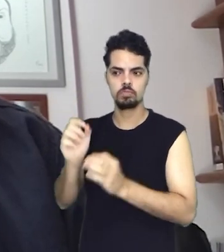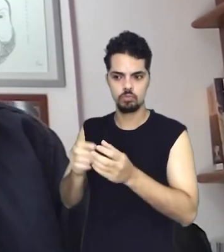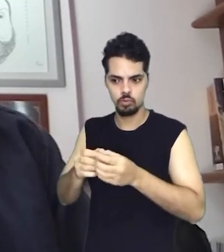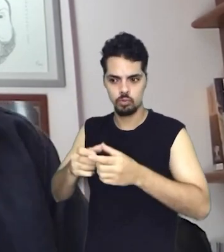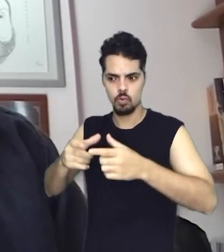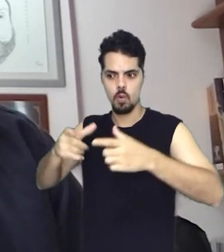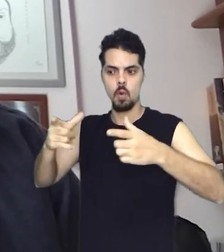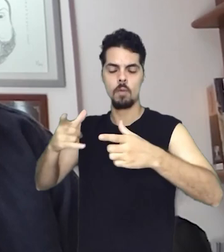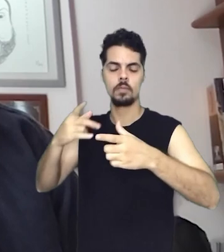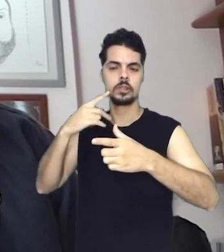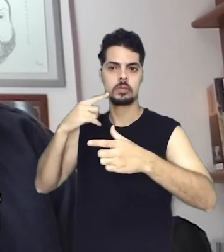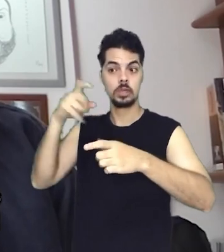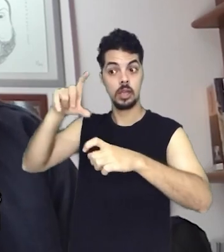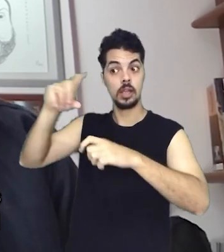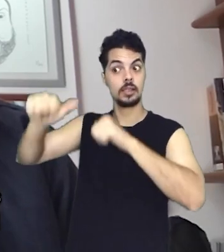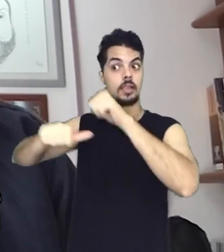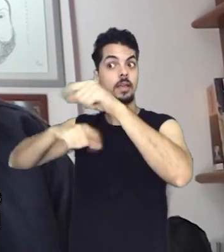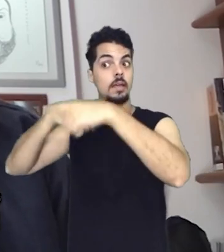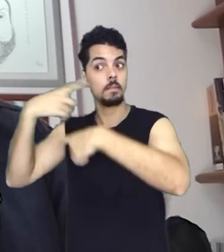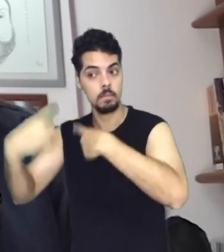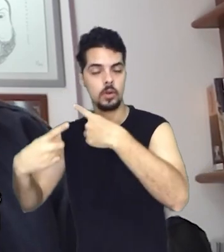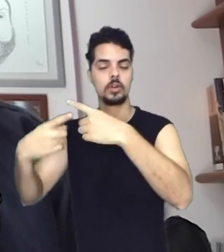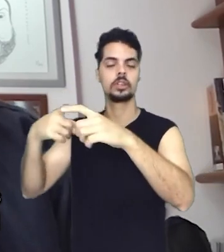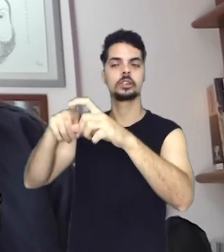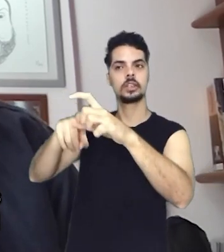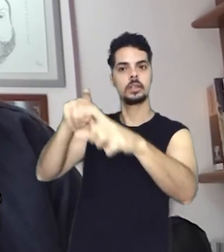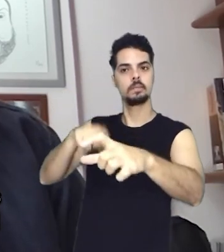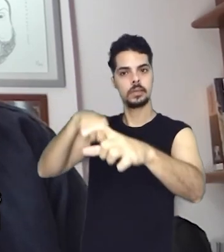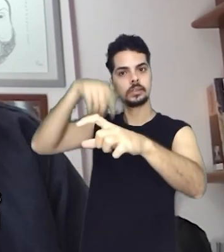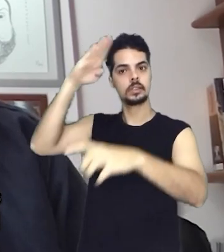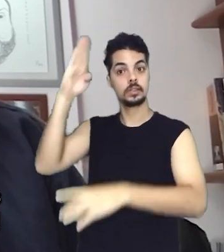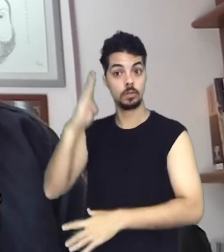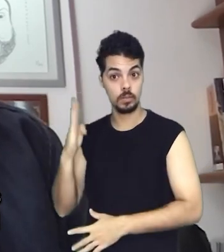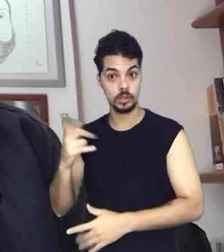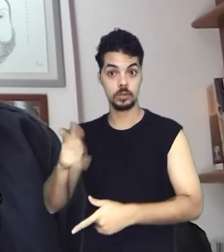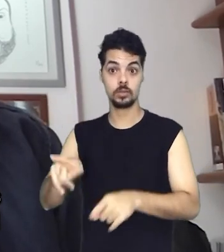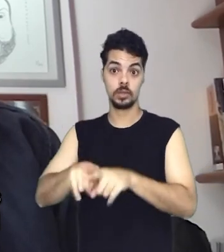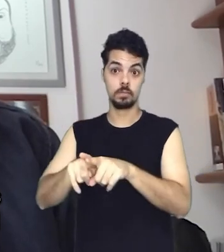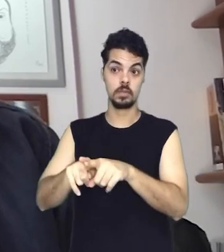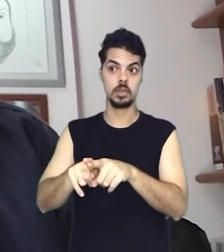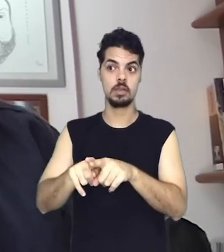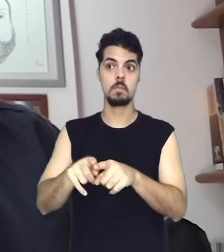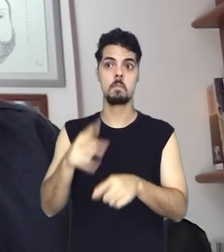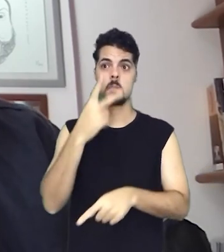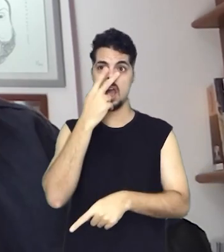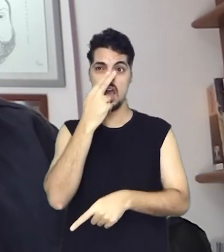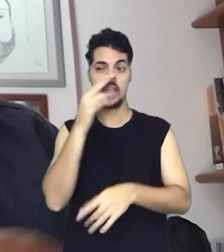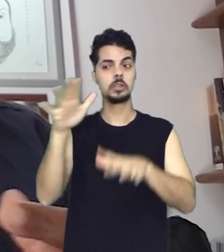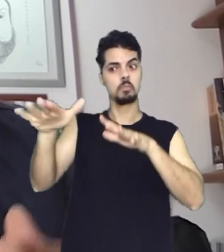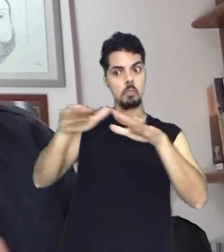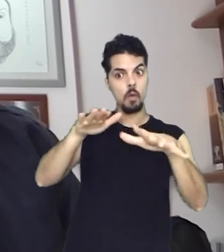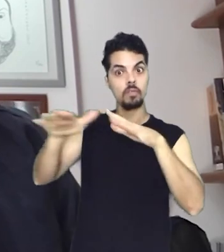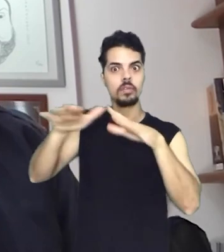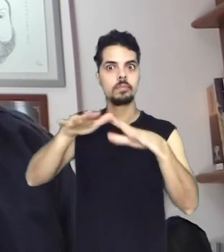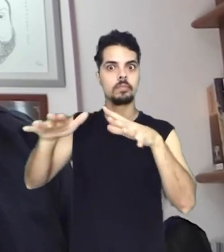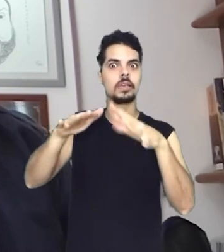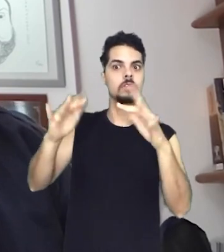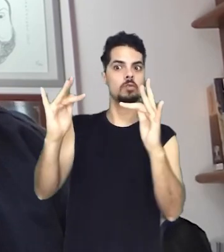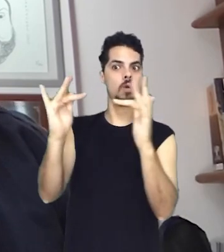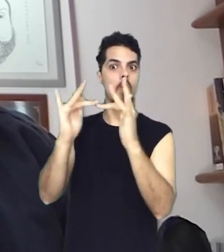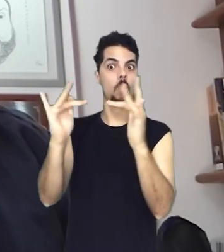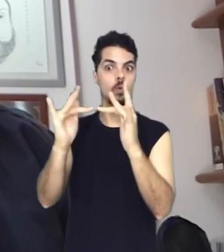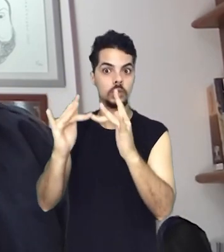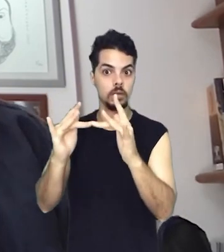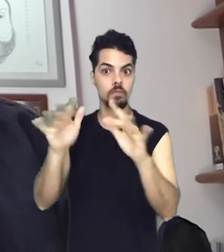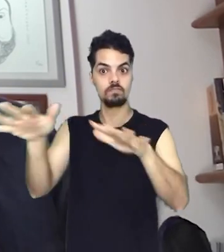do Haiti revoluções espanamericanas e finalmente a independência do Brasil fazem parte de um mesmo movimento